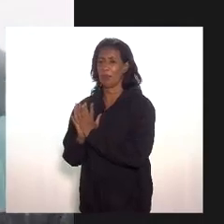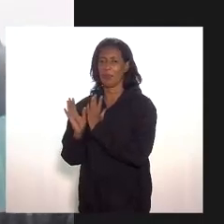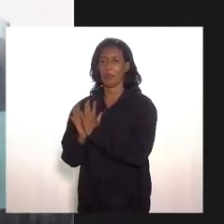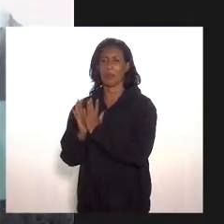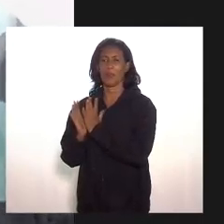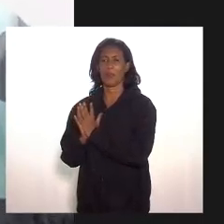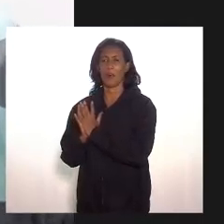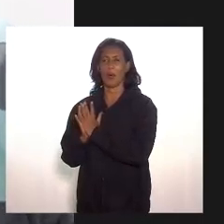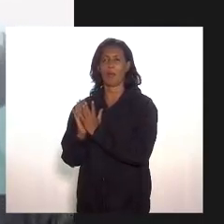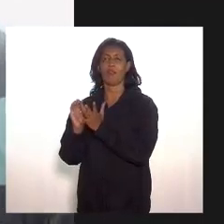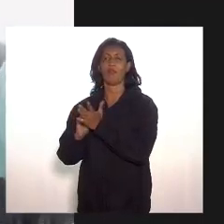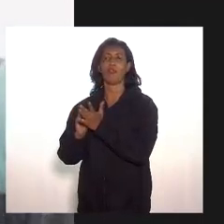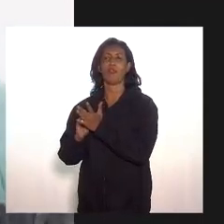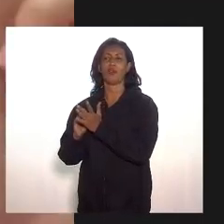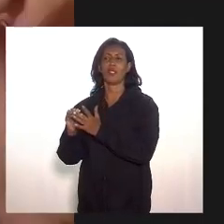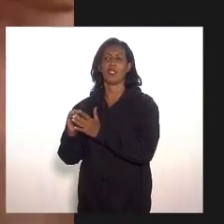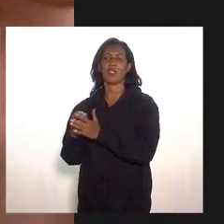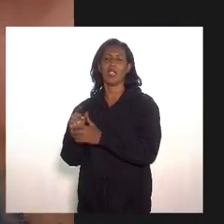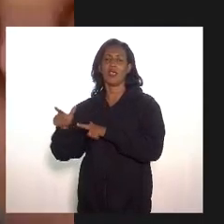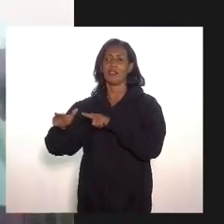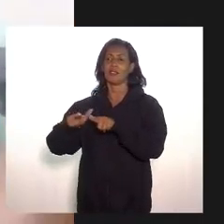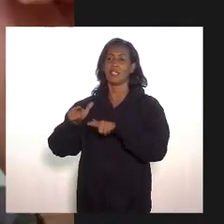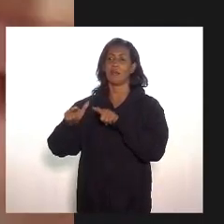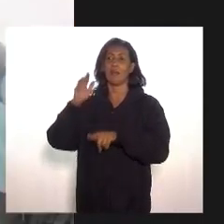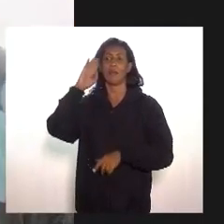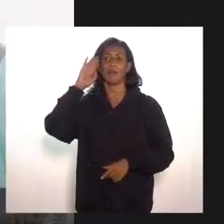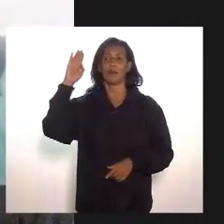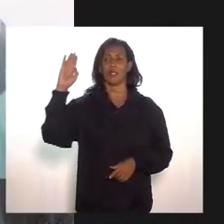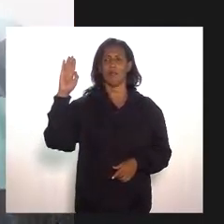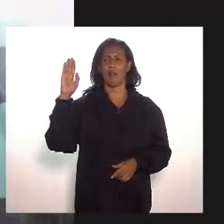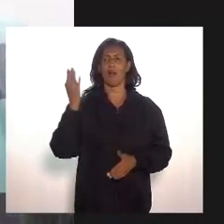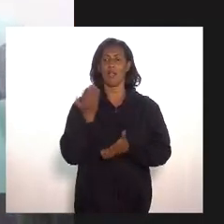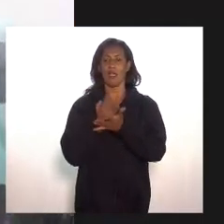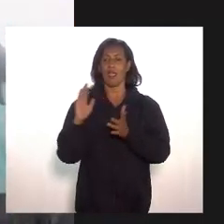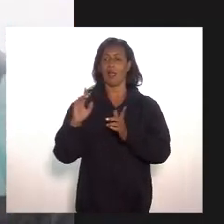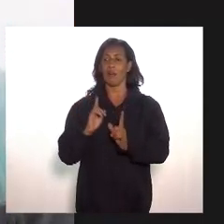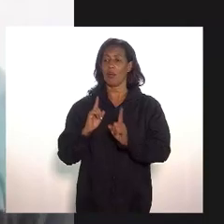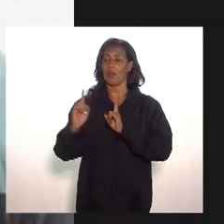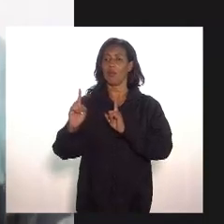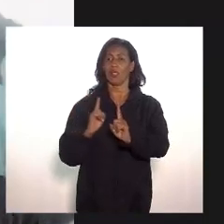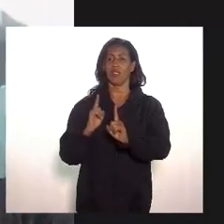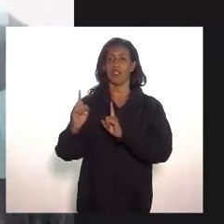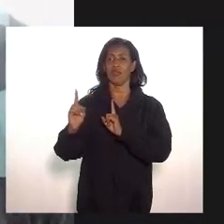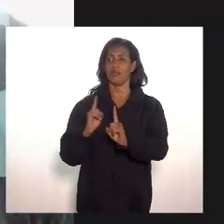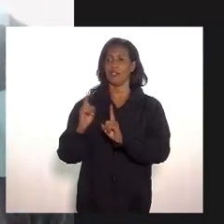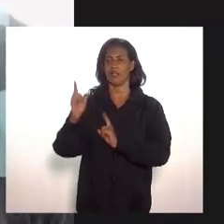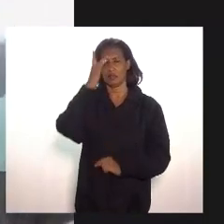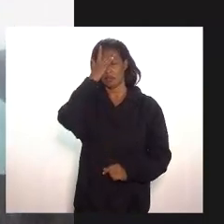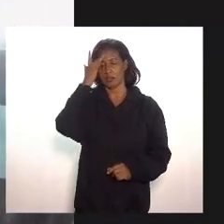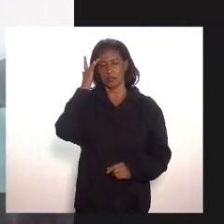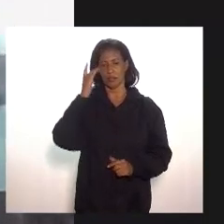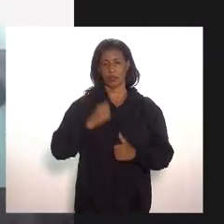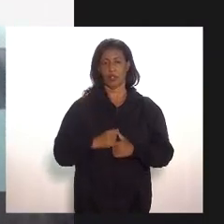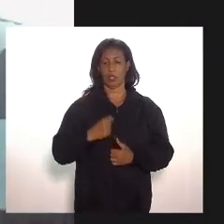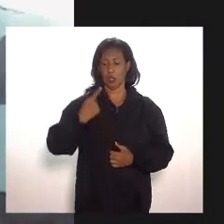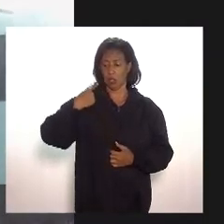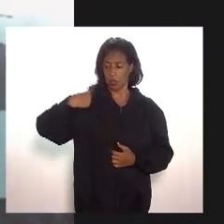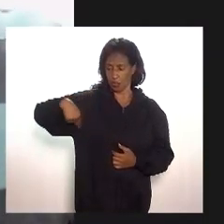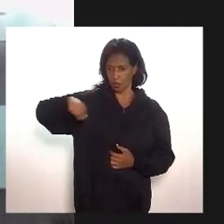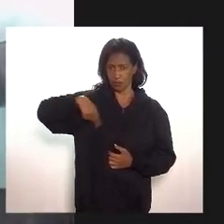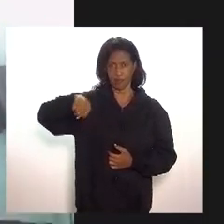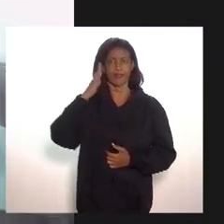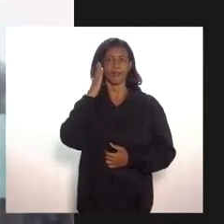serviços essenciais. É acabar com o direito de ir e vir das pessoas. Nós sabemos muito